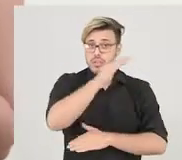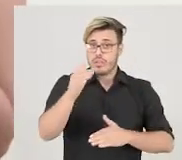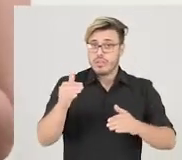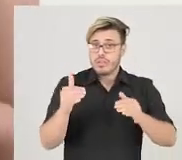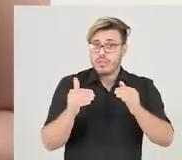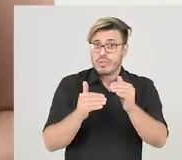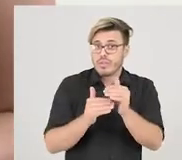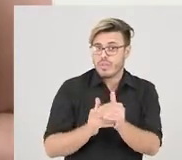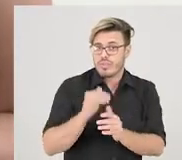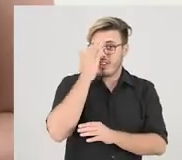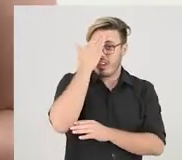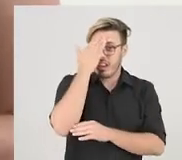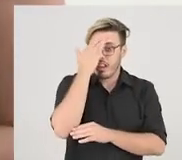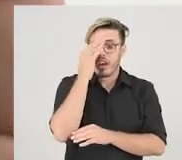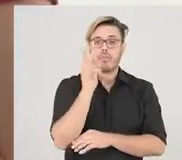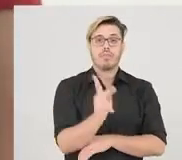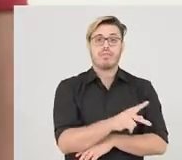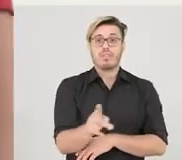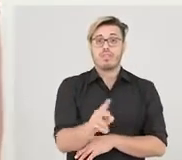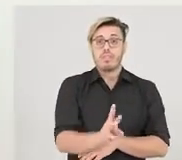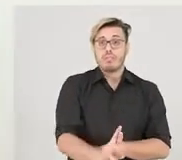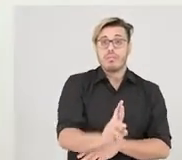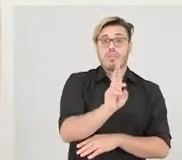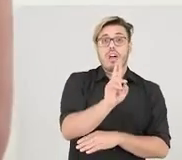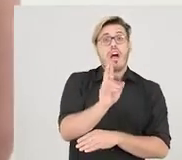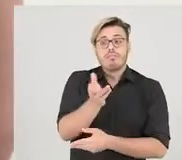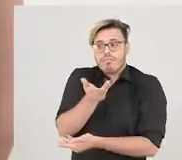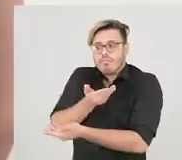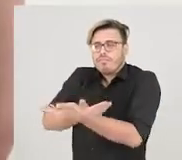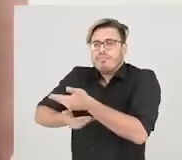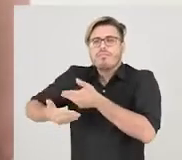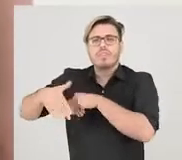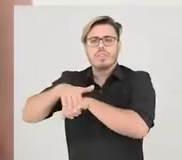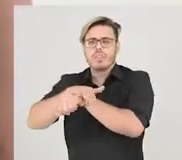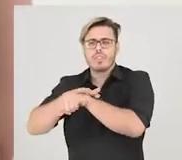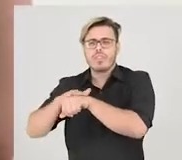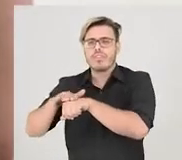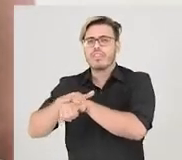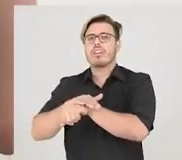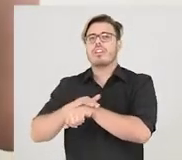por esse processo de escolarização, ok?